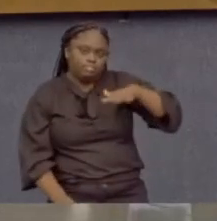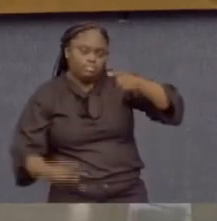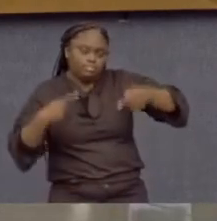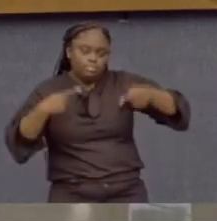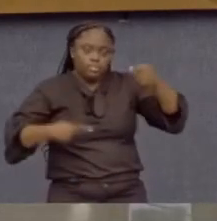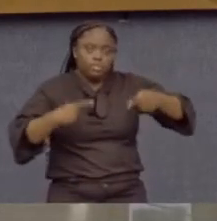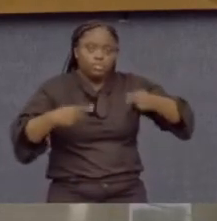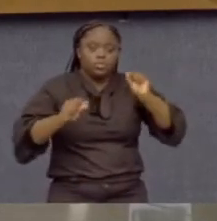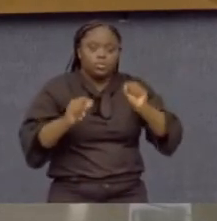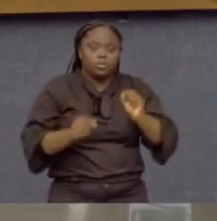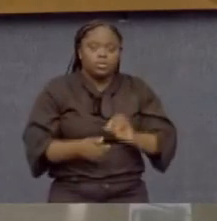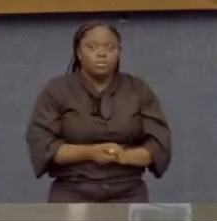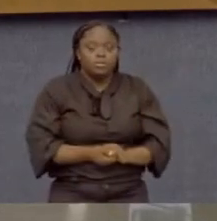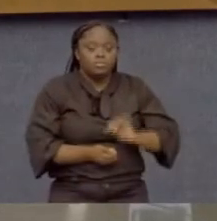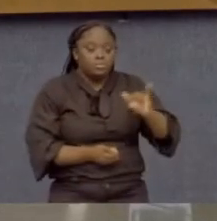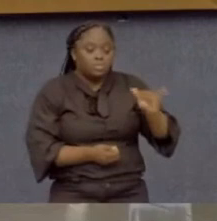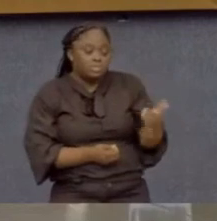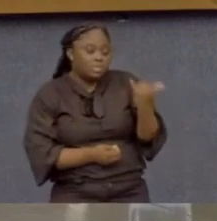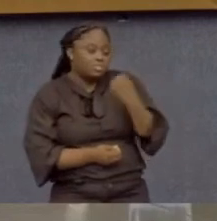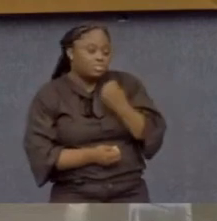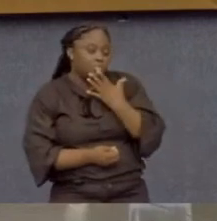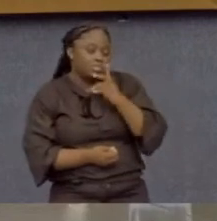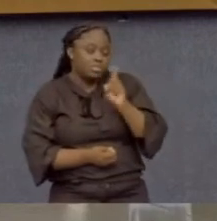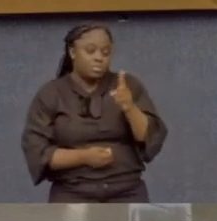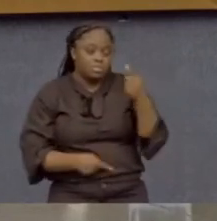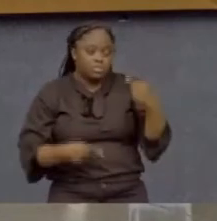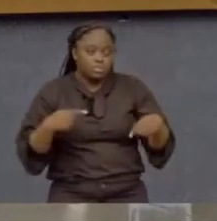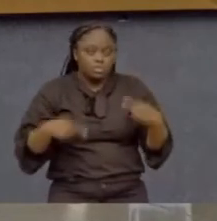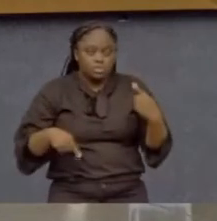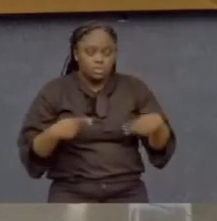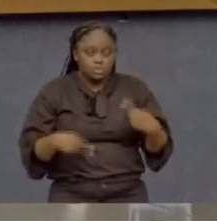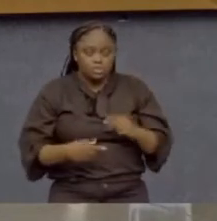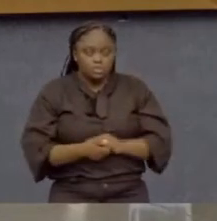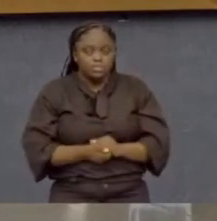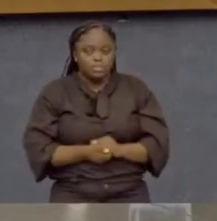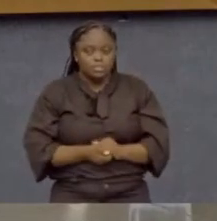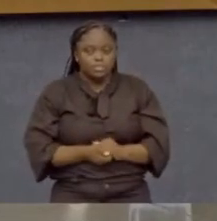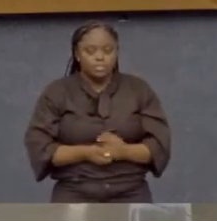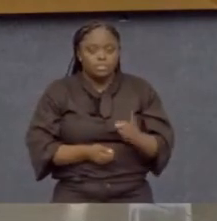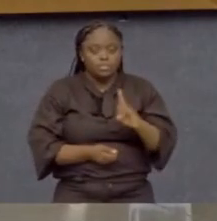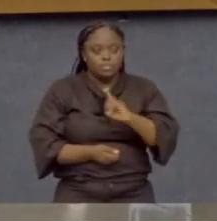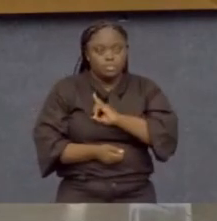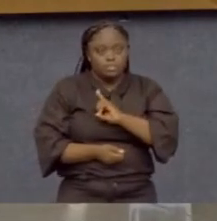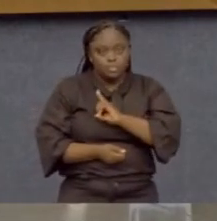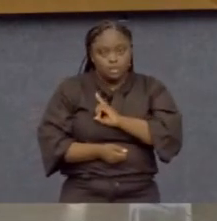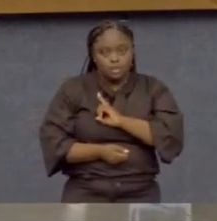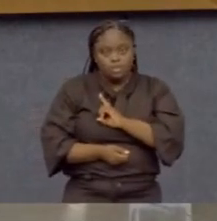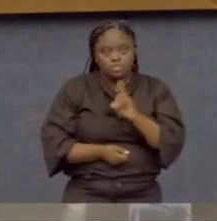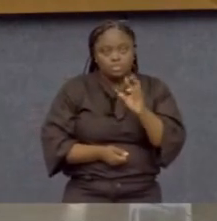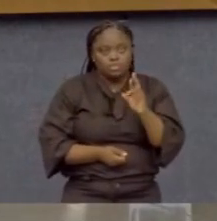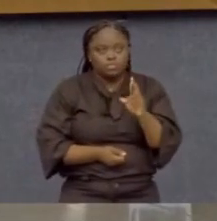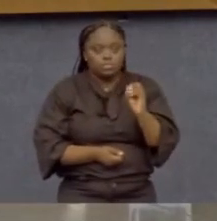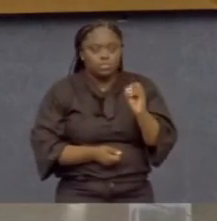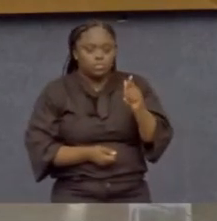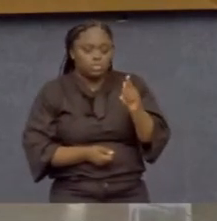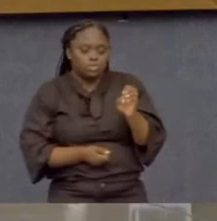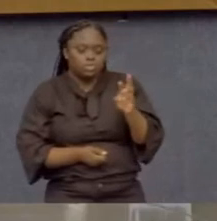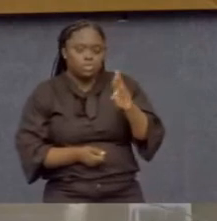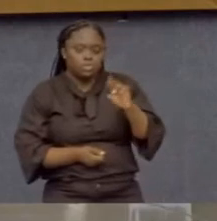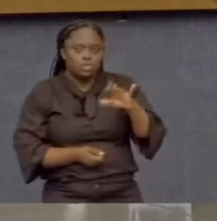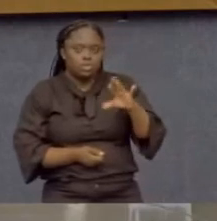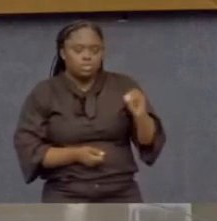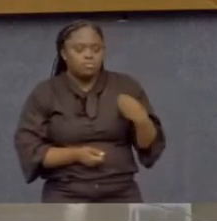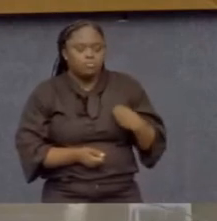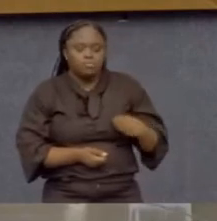política, é um oportunismo que não vale a pena ter discutido. O deputado Rogério Correia